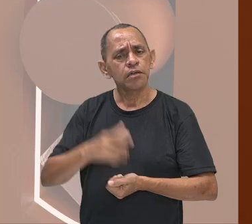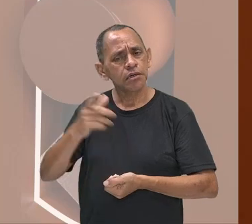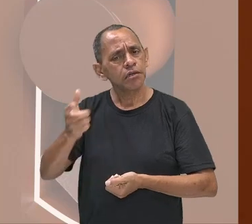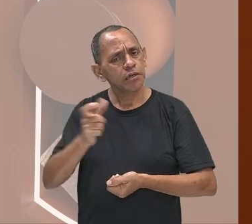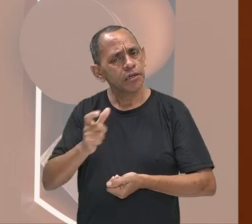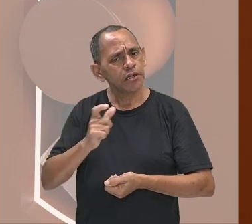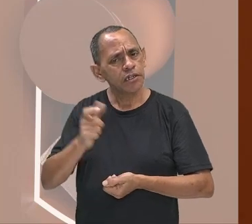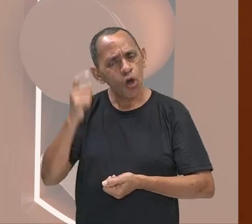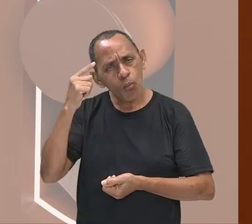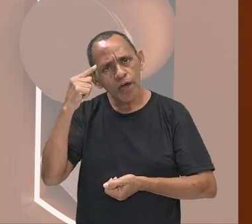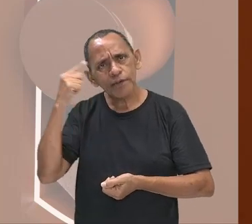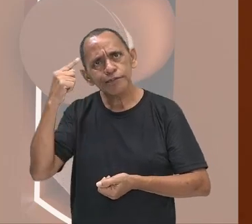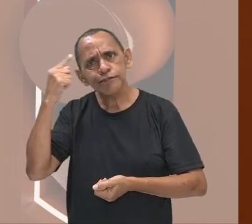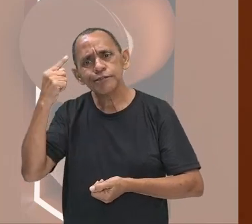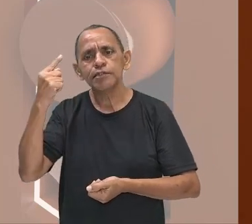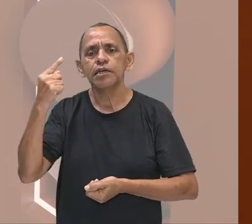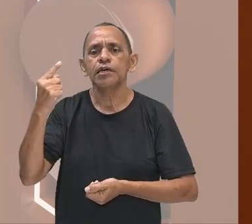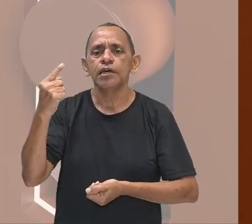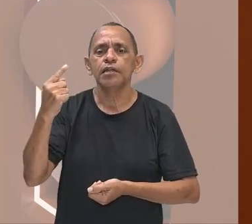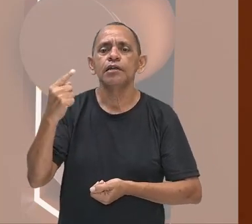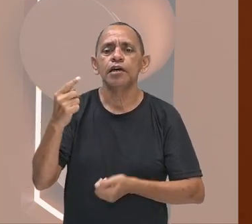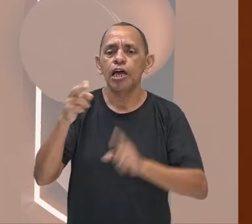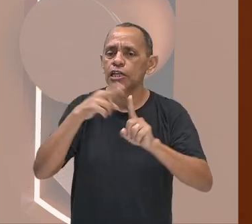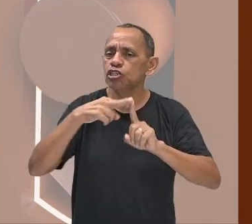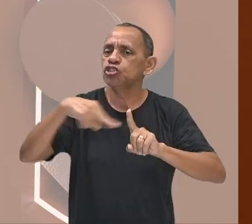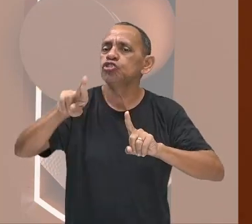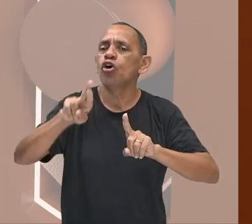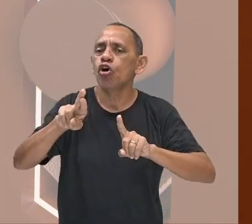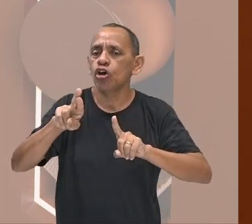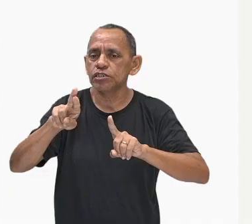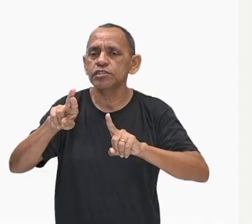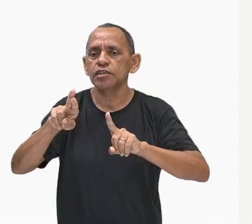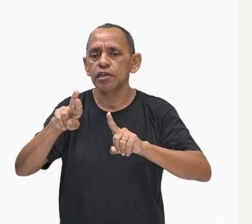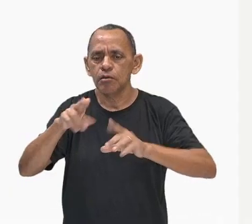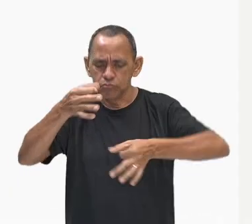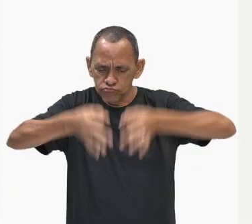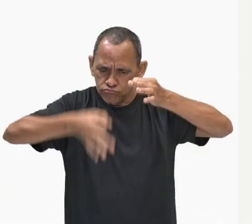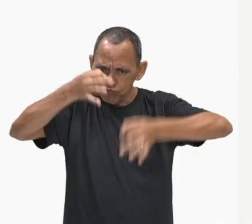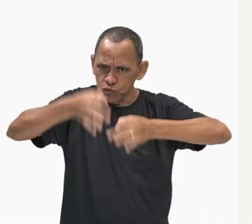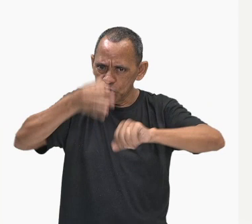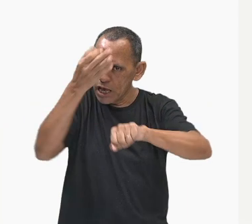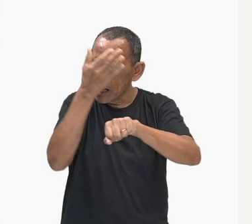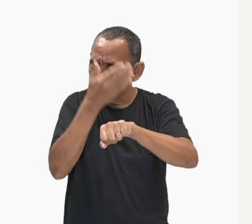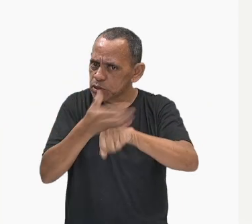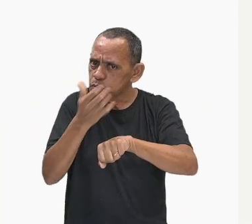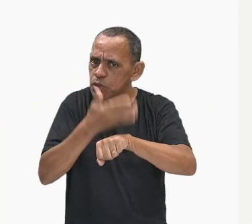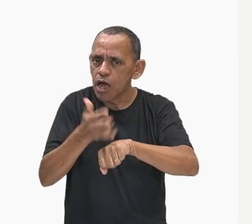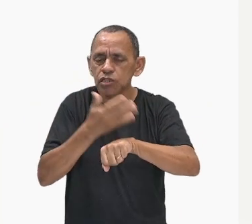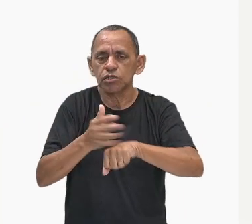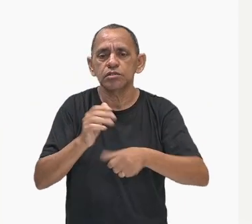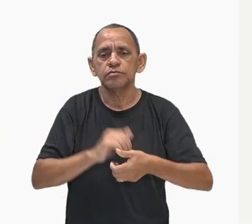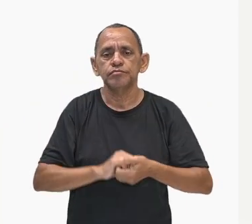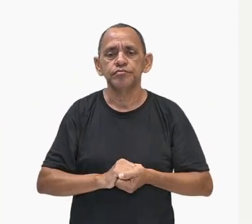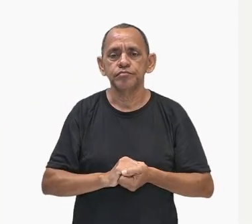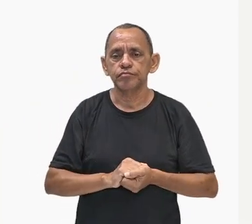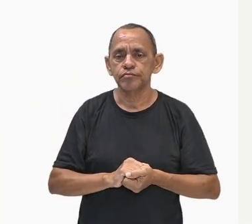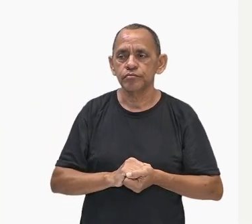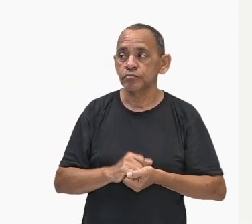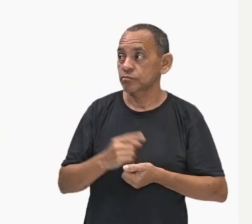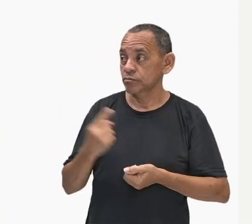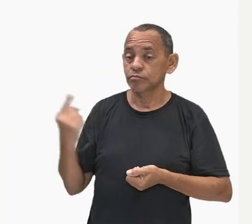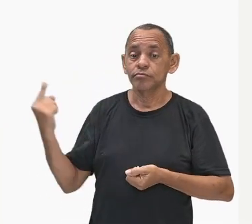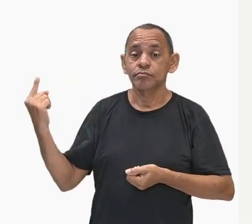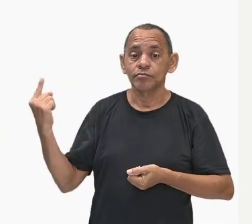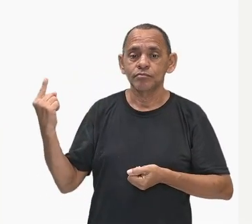religiosa justamente para justificar suas práticas. Vamos adiante com o texto, vamos lá. Chegamos então à chamada